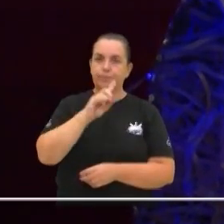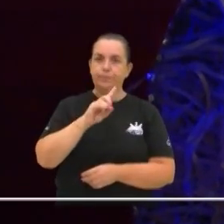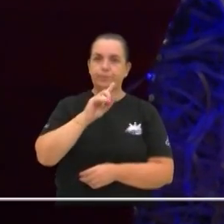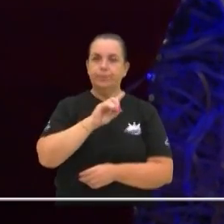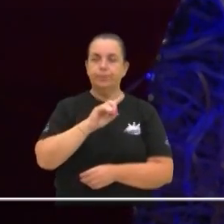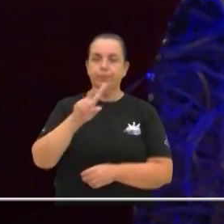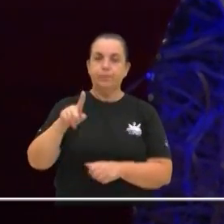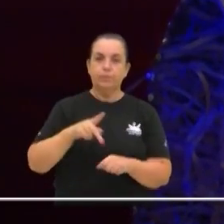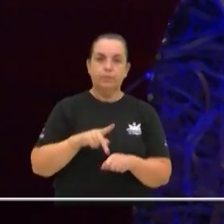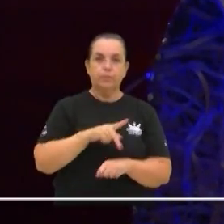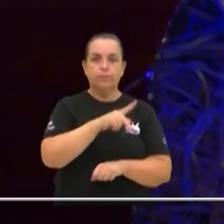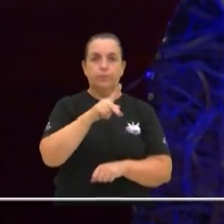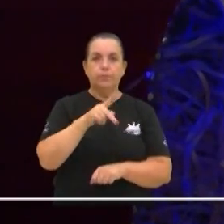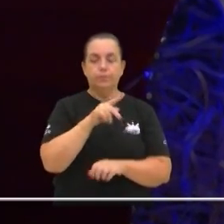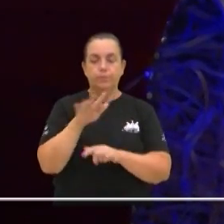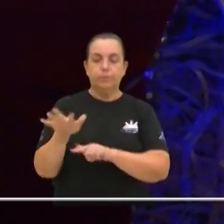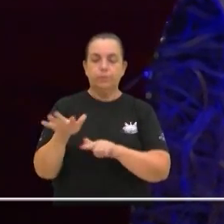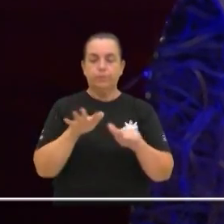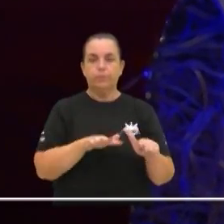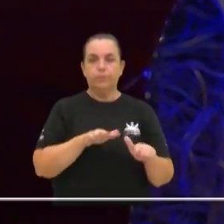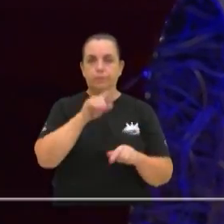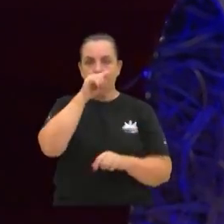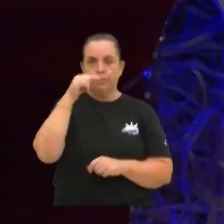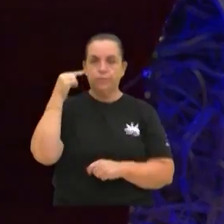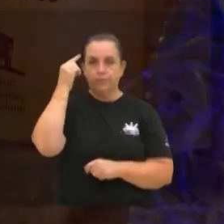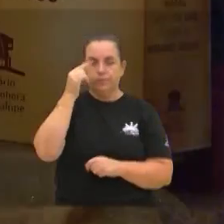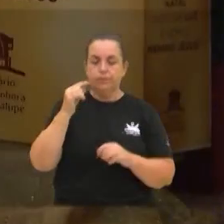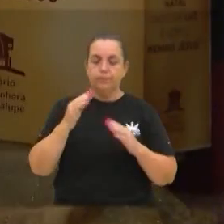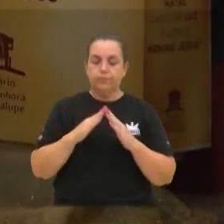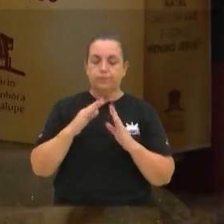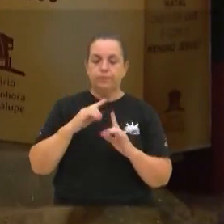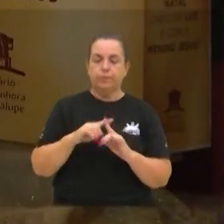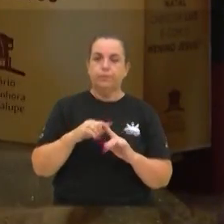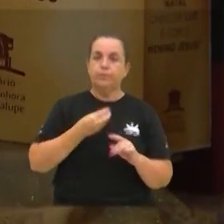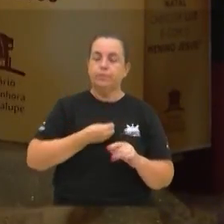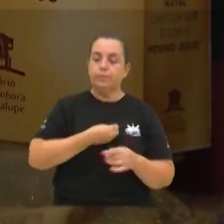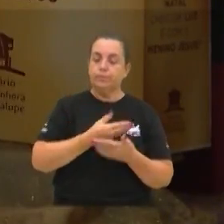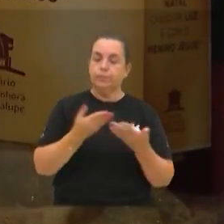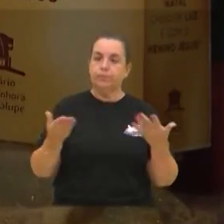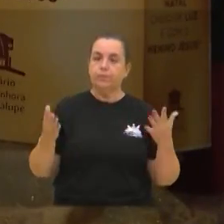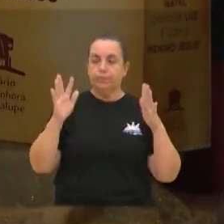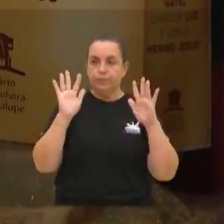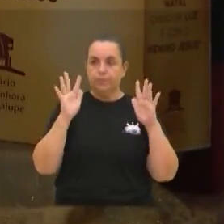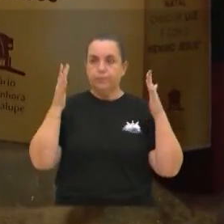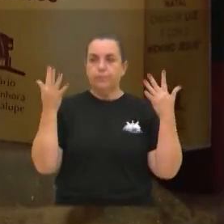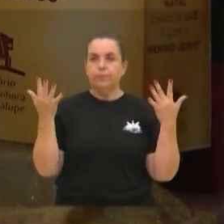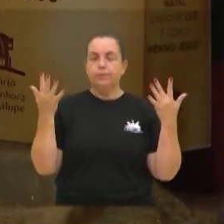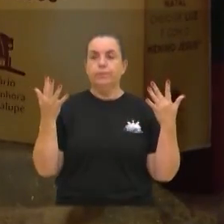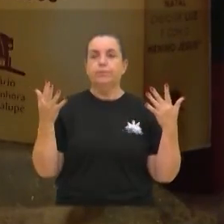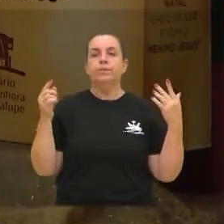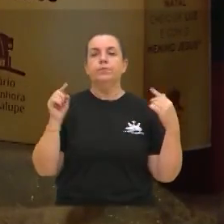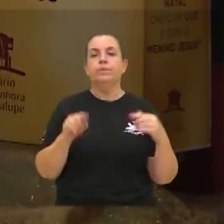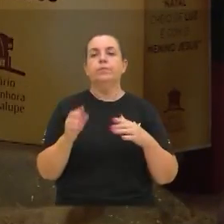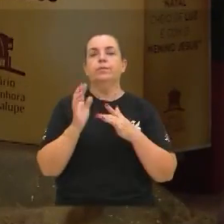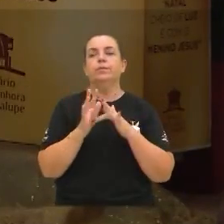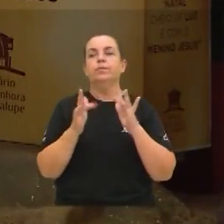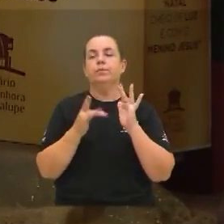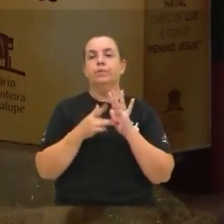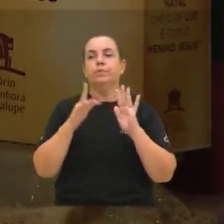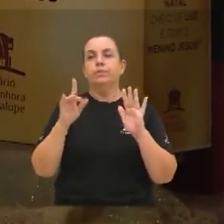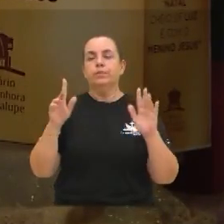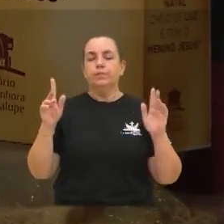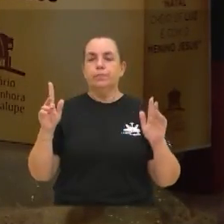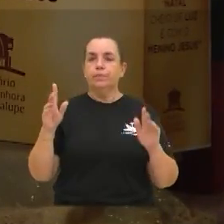Páscoa semanal, a Santa Igreja torna presente este grande acontecimento, no qual Jesus Cristo